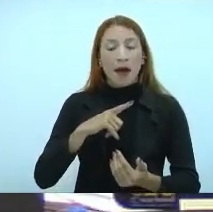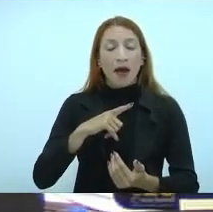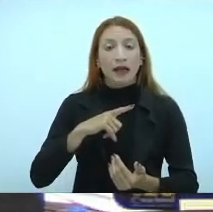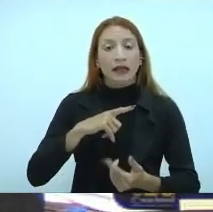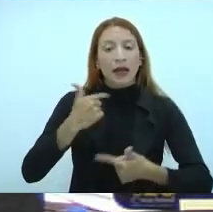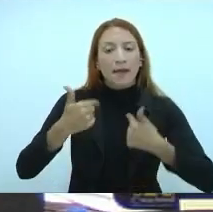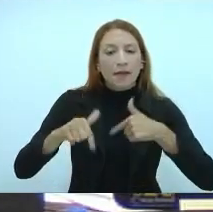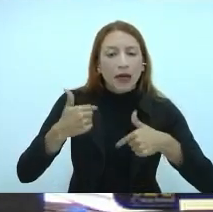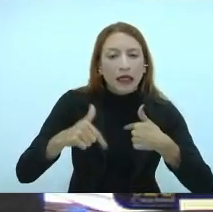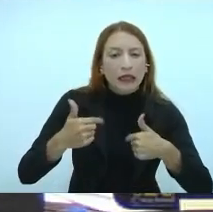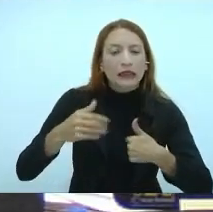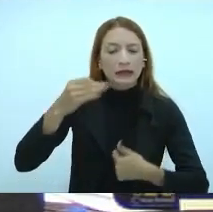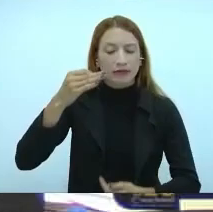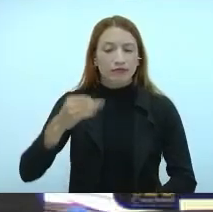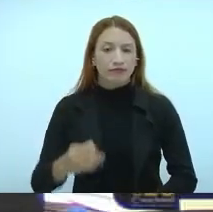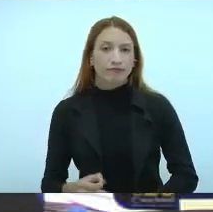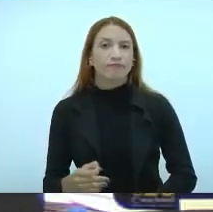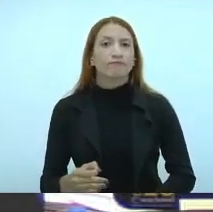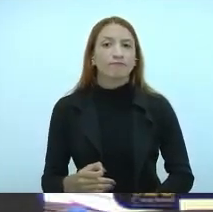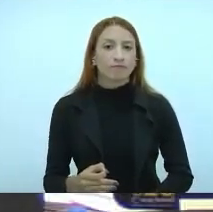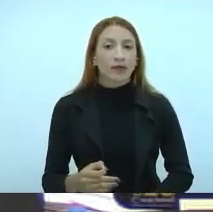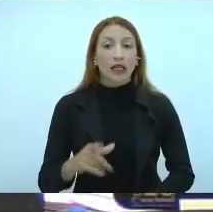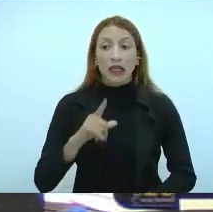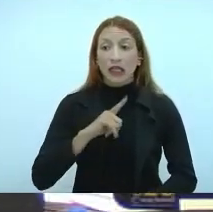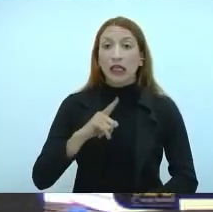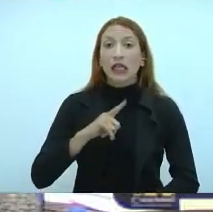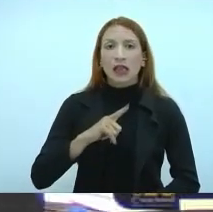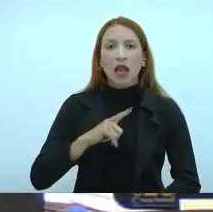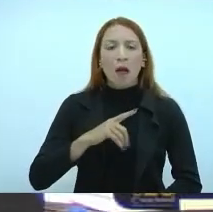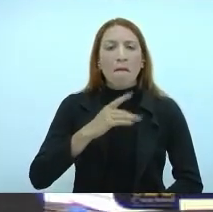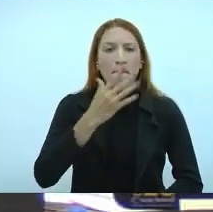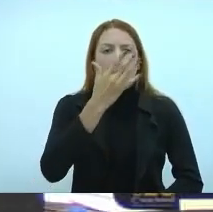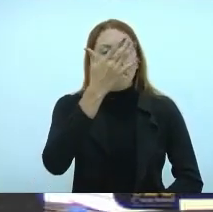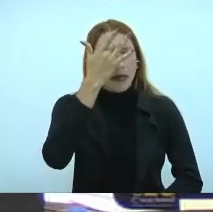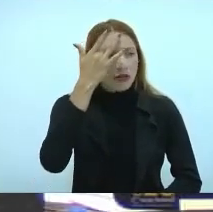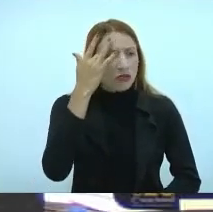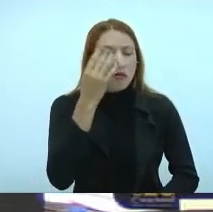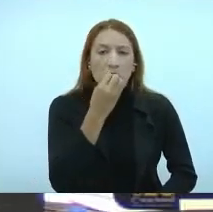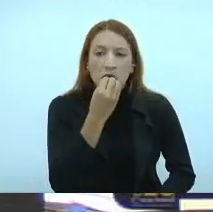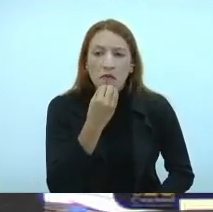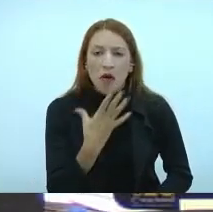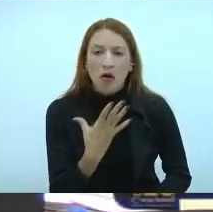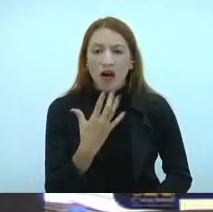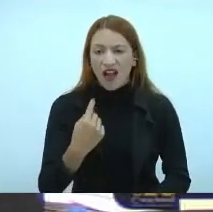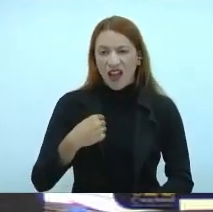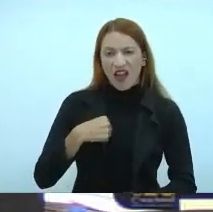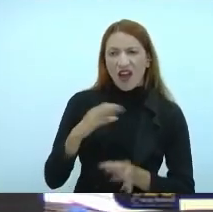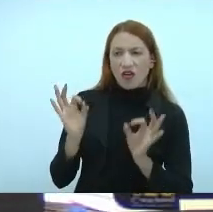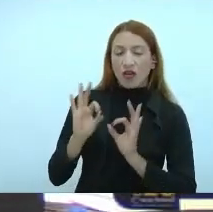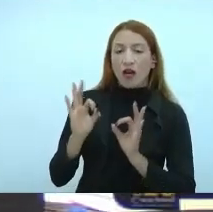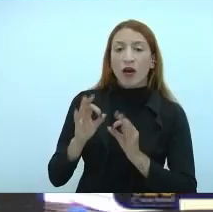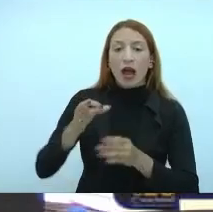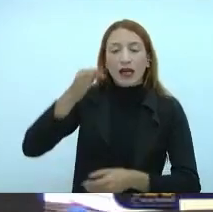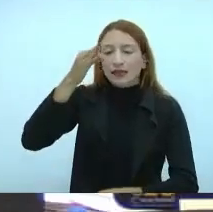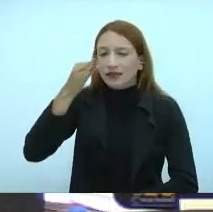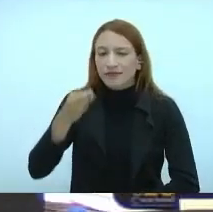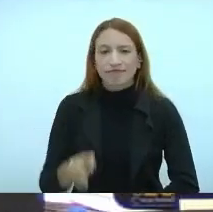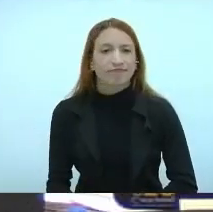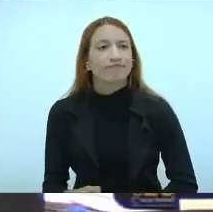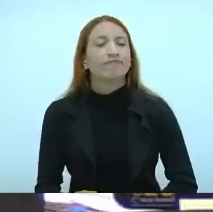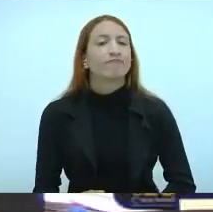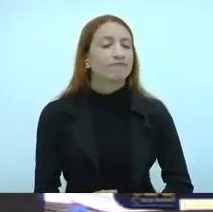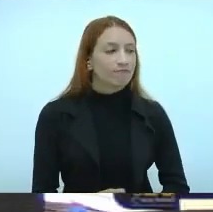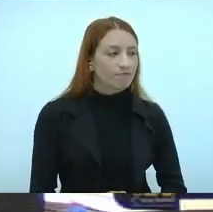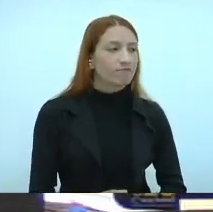papéis e hoje nós temos grandes Heróis na Secretaria de Assistência Social não sou eu quem digo é a realidade contra a realidade